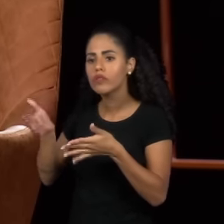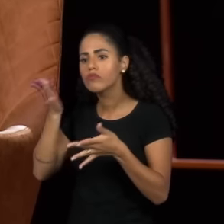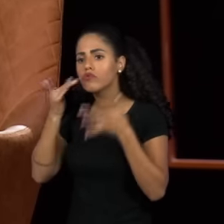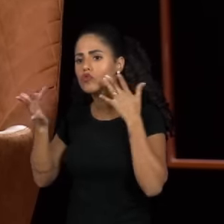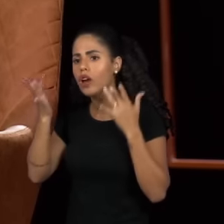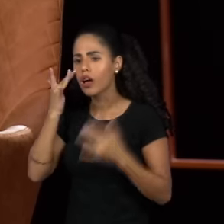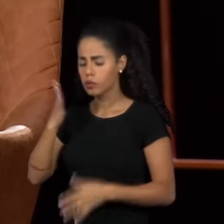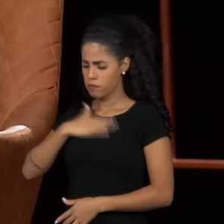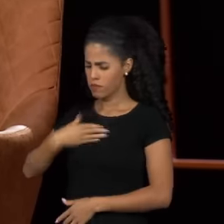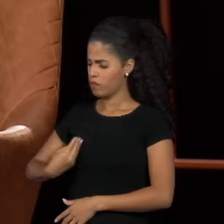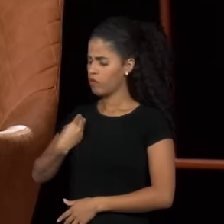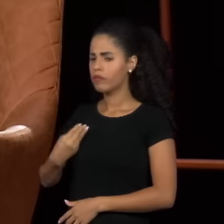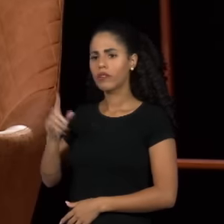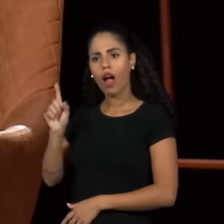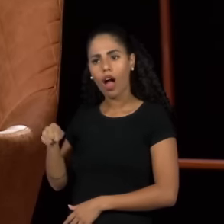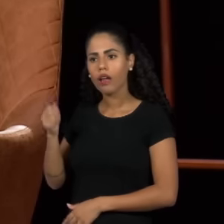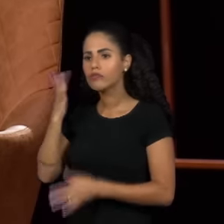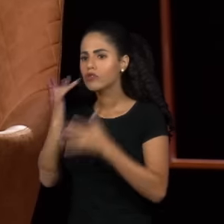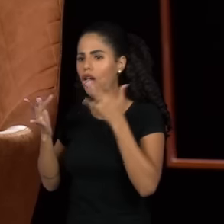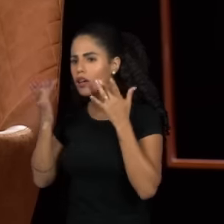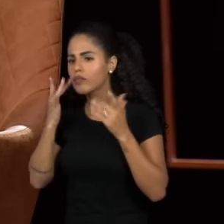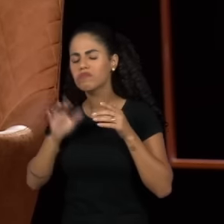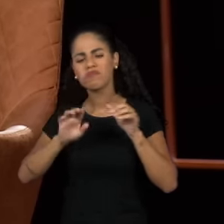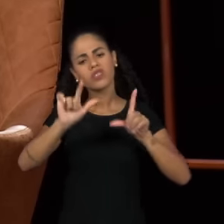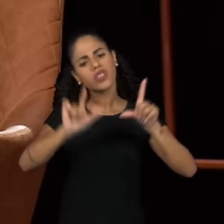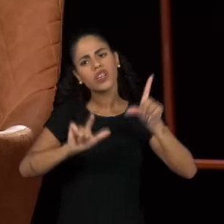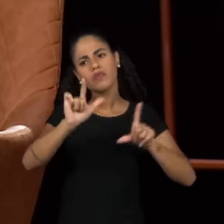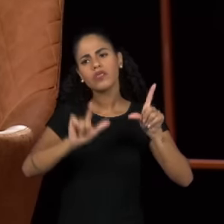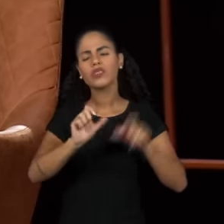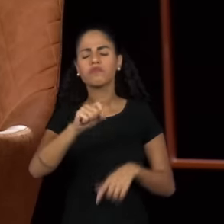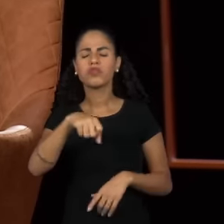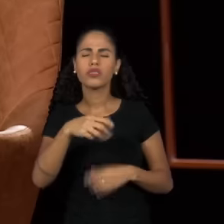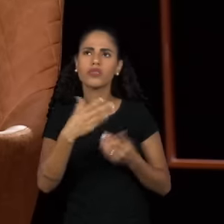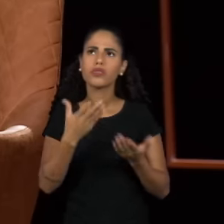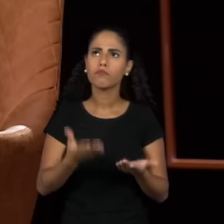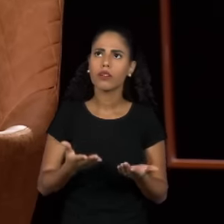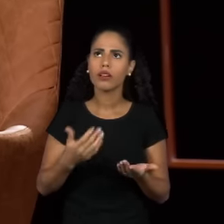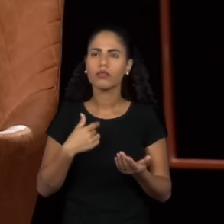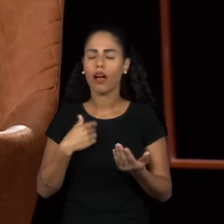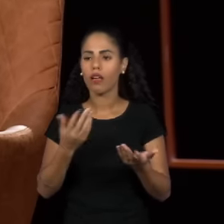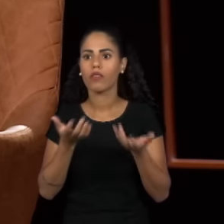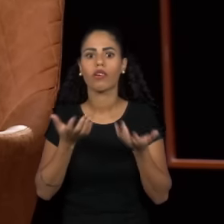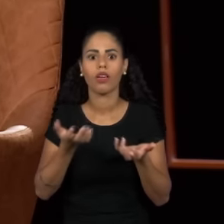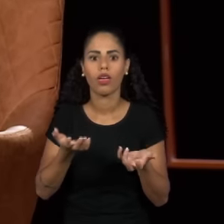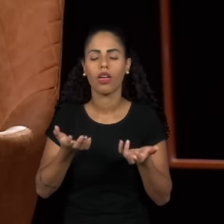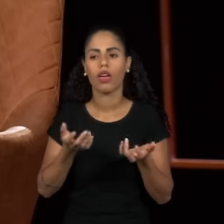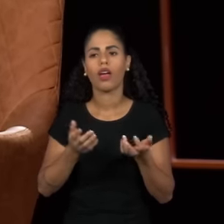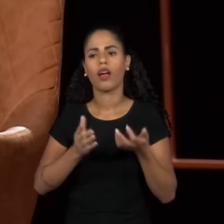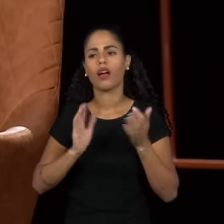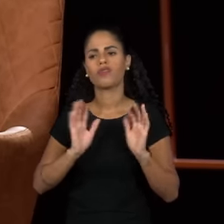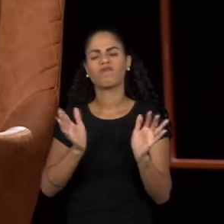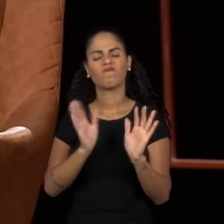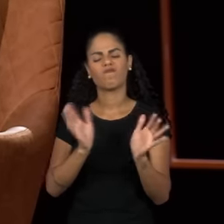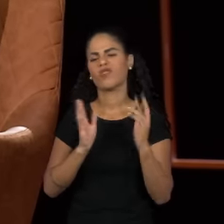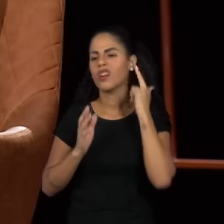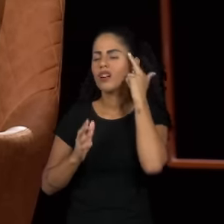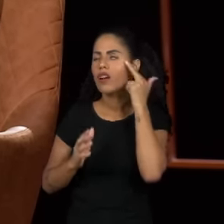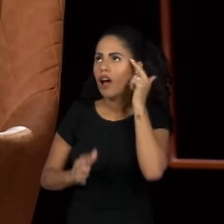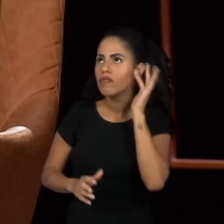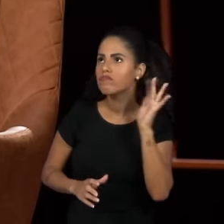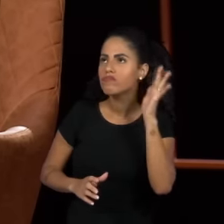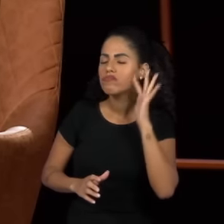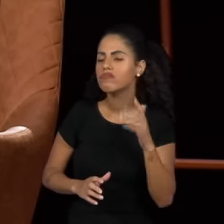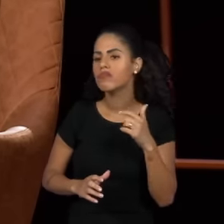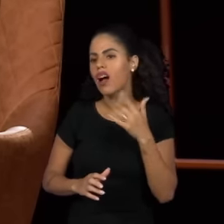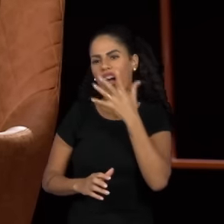teatro, assim. Eu não... A televisão, acho que sim, mas não era algo que eu achava que eu fosse fazer,